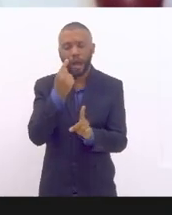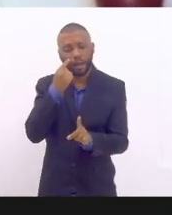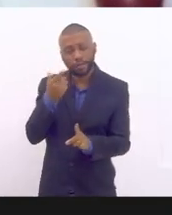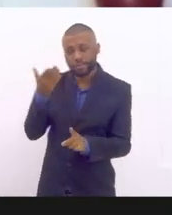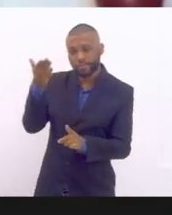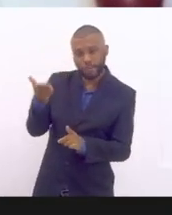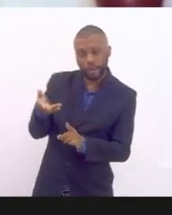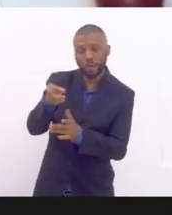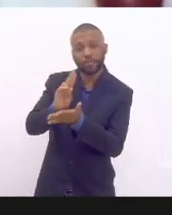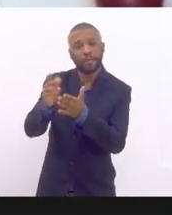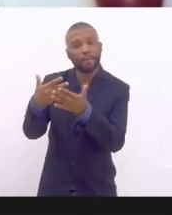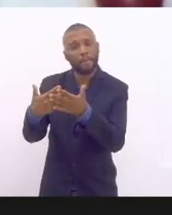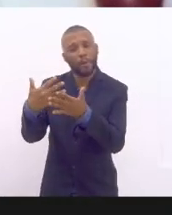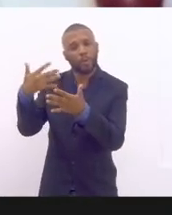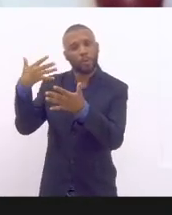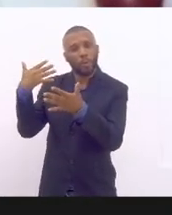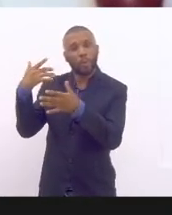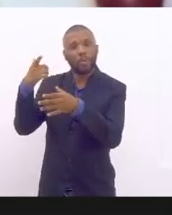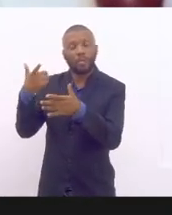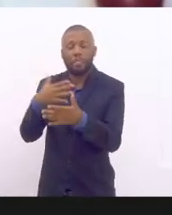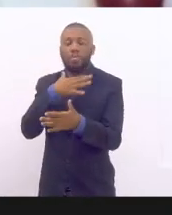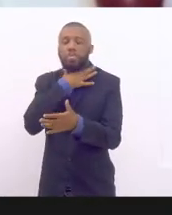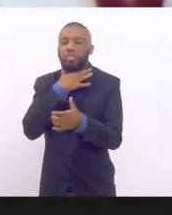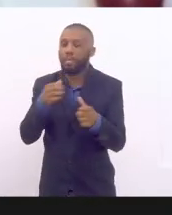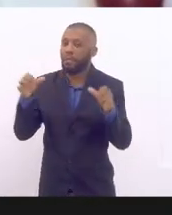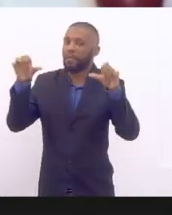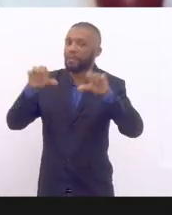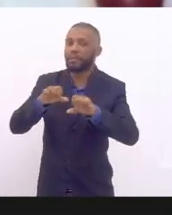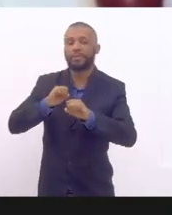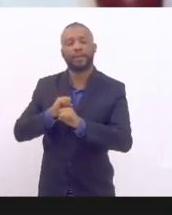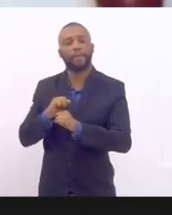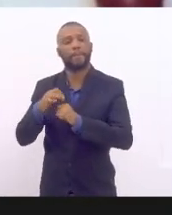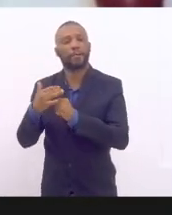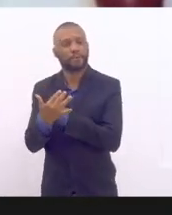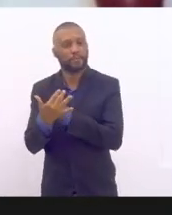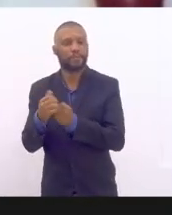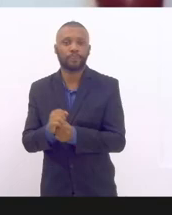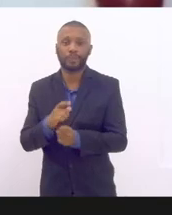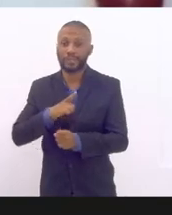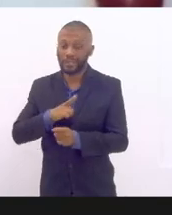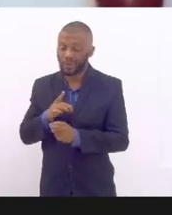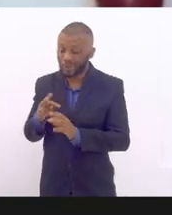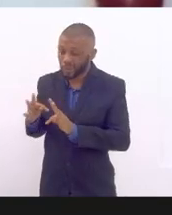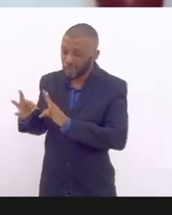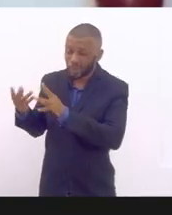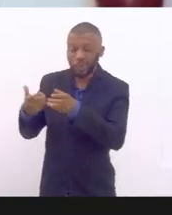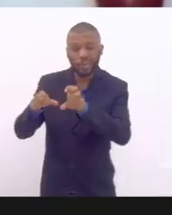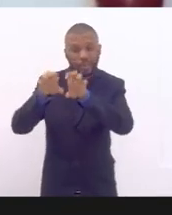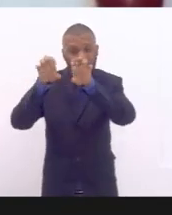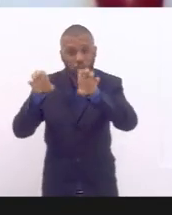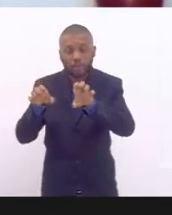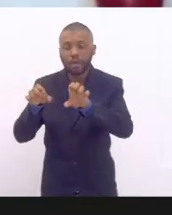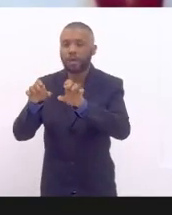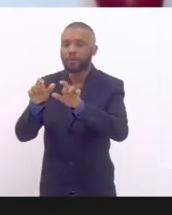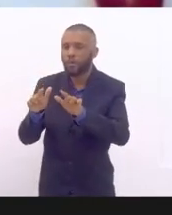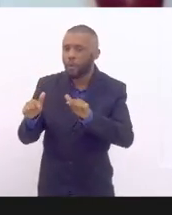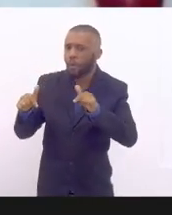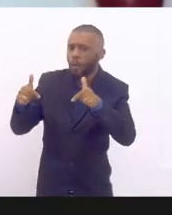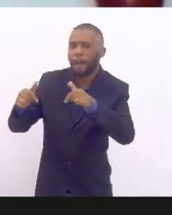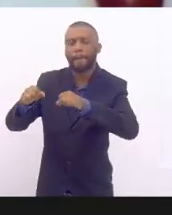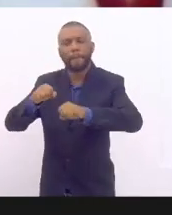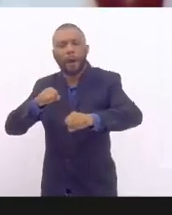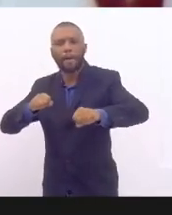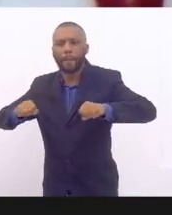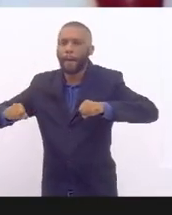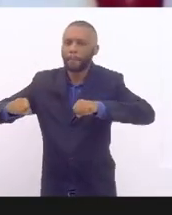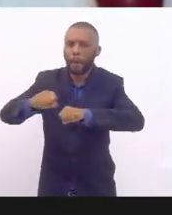que as Universidades fizeram durante a grave crise da pandemia a estrutura é